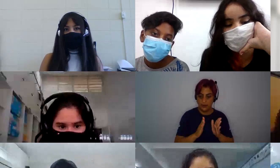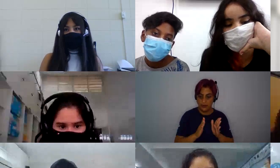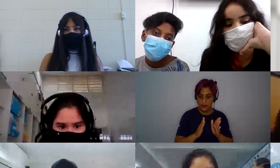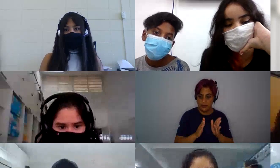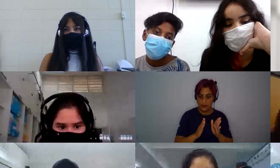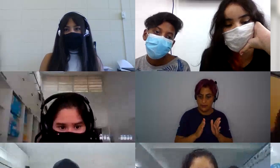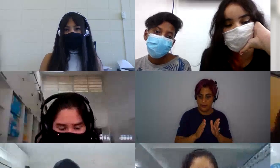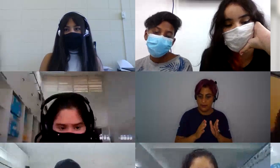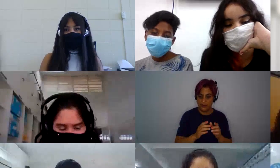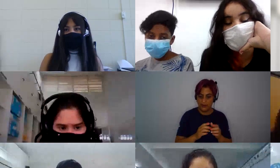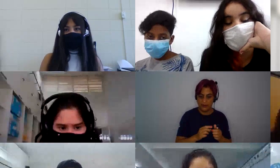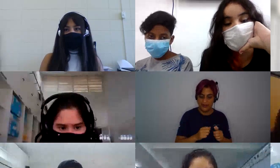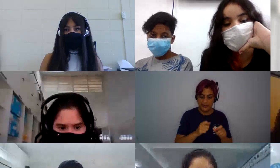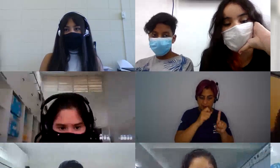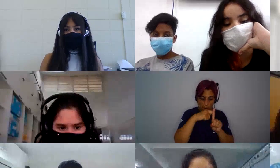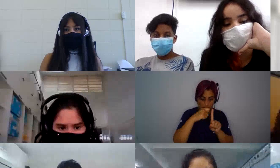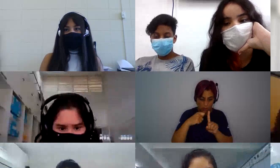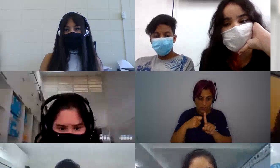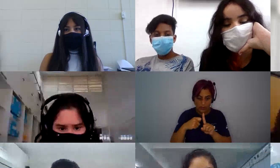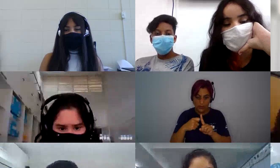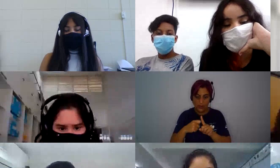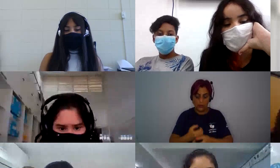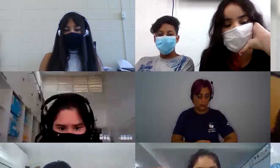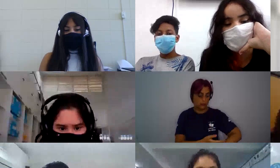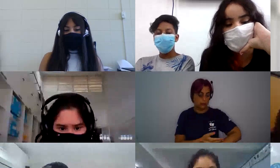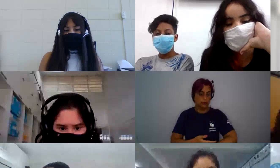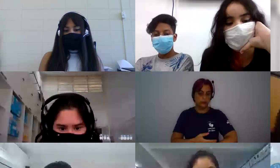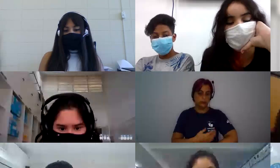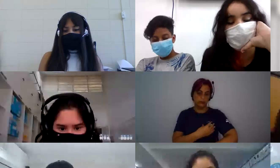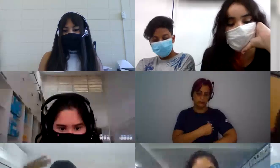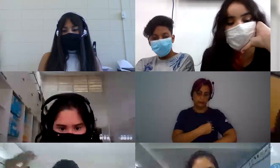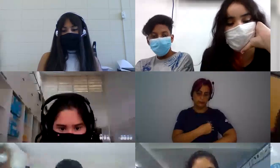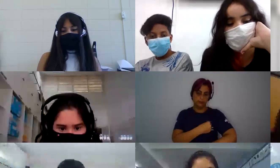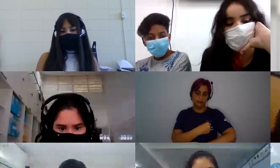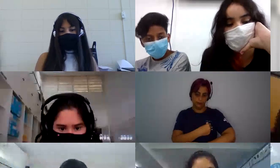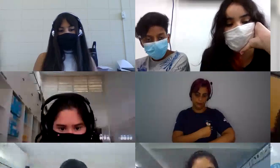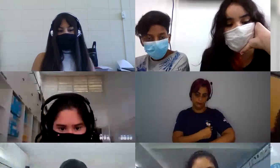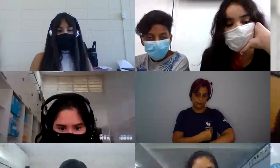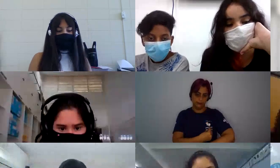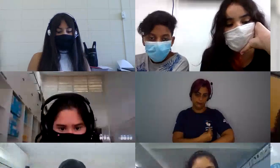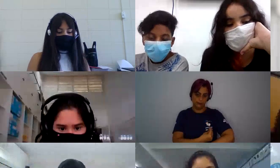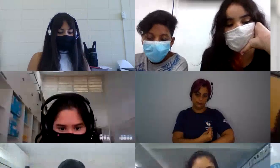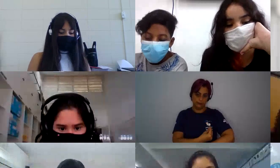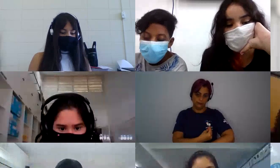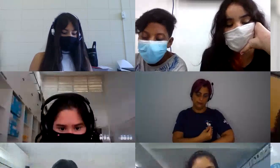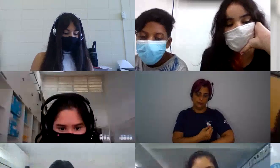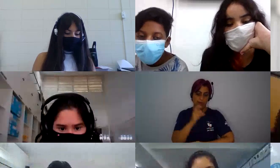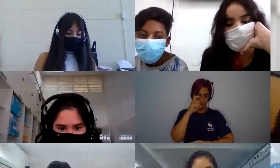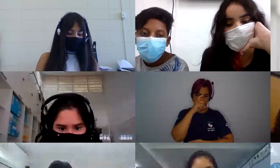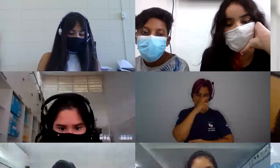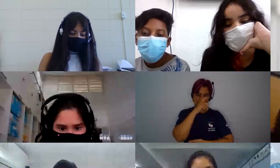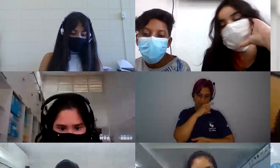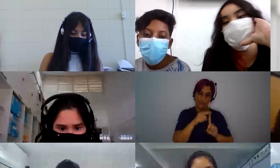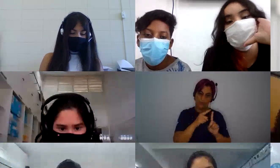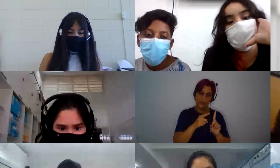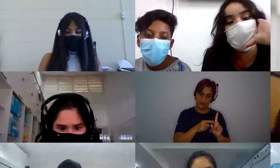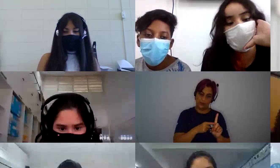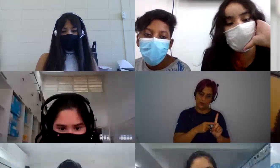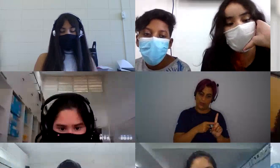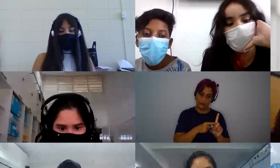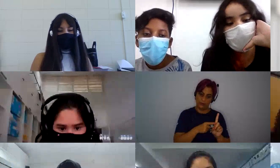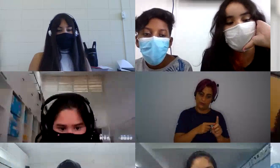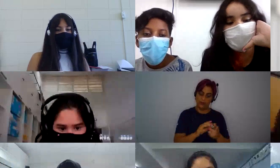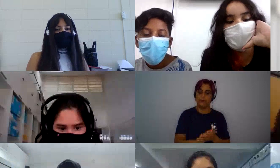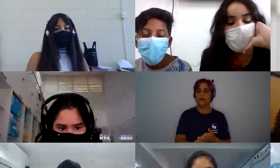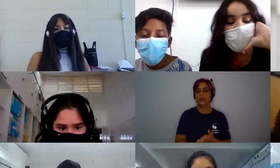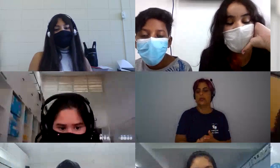grávida. Os primeiros meses, tá? Então é isso mesmo, a cada ano mesmo. Então acho que mais ainda a participação do menino, né, Gabi?